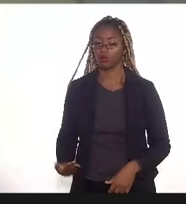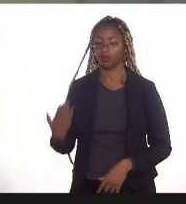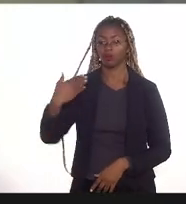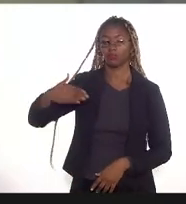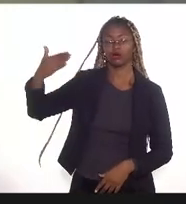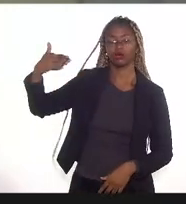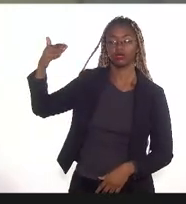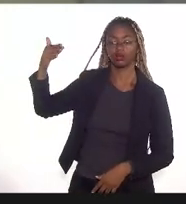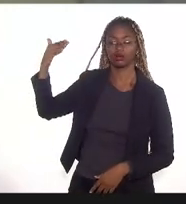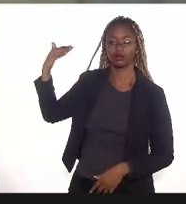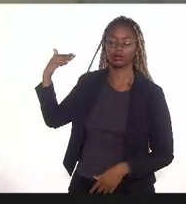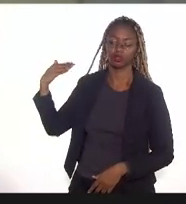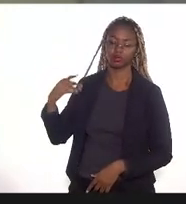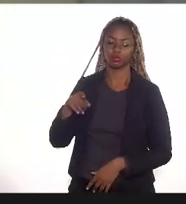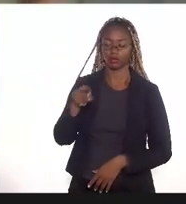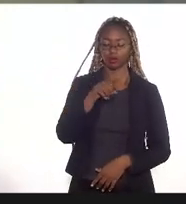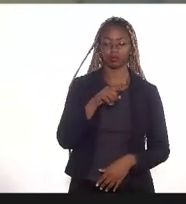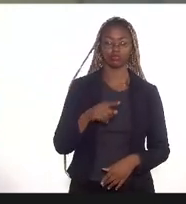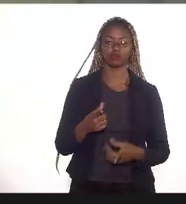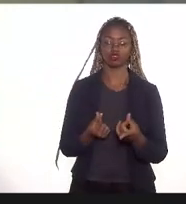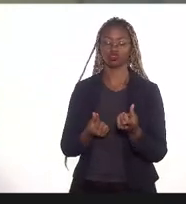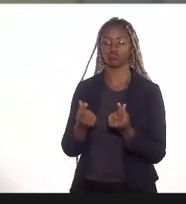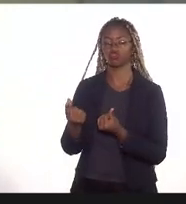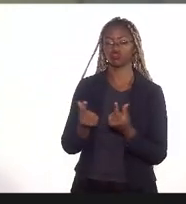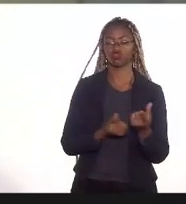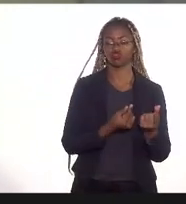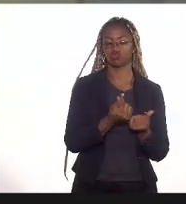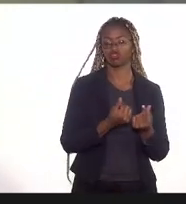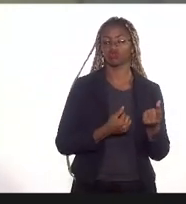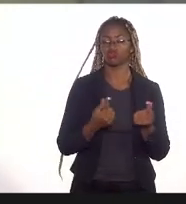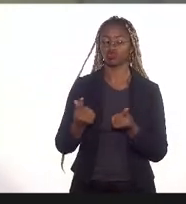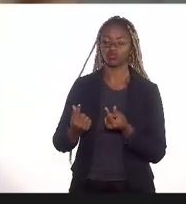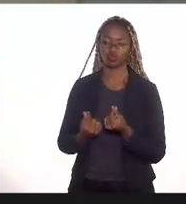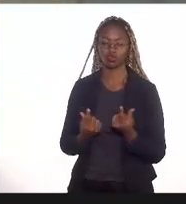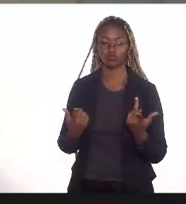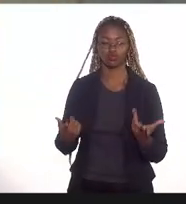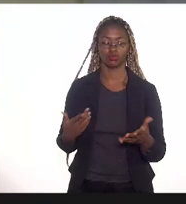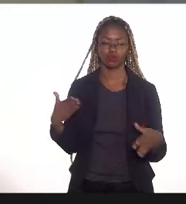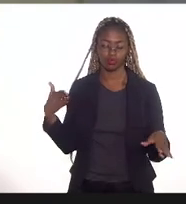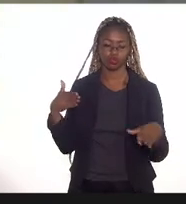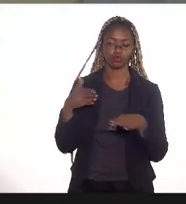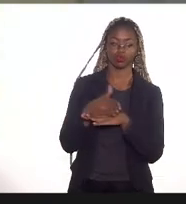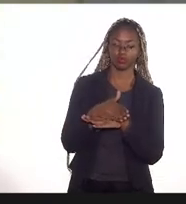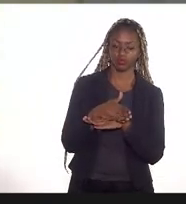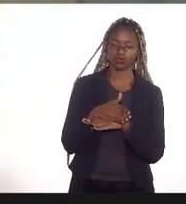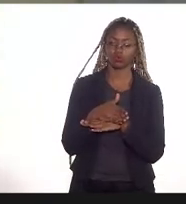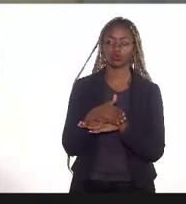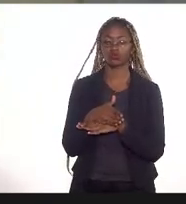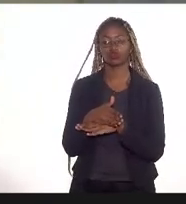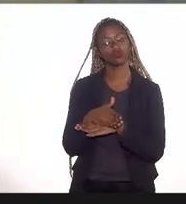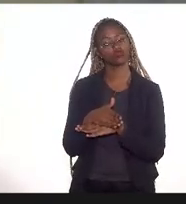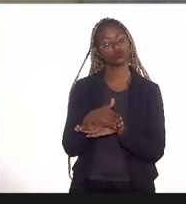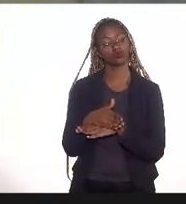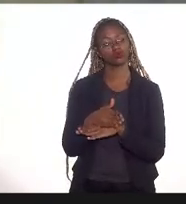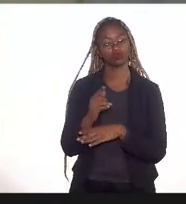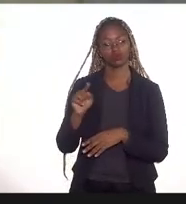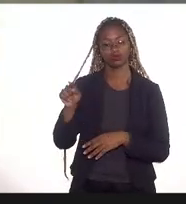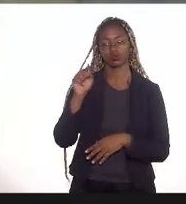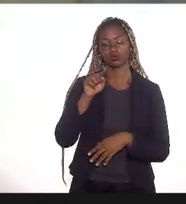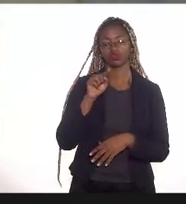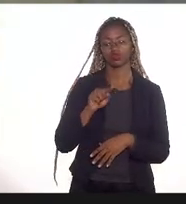né, esses recursos que entraram, né, eles foram